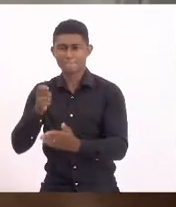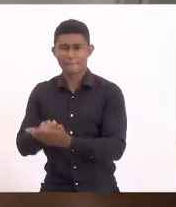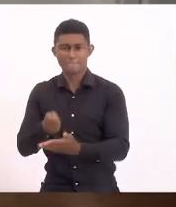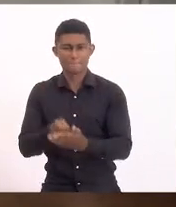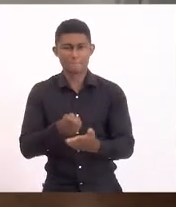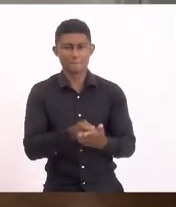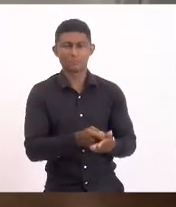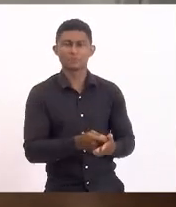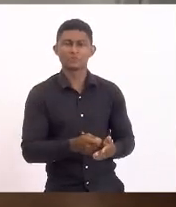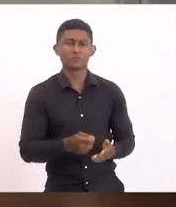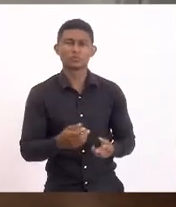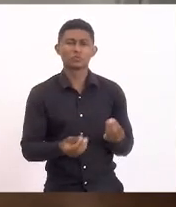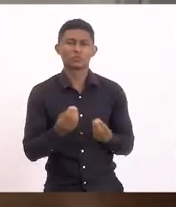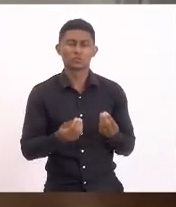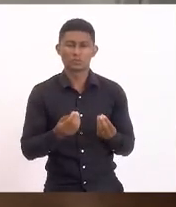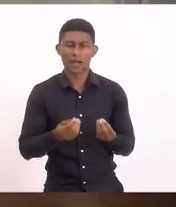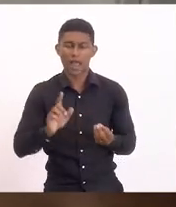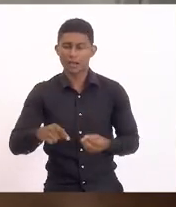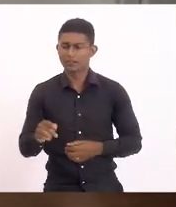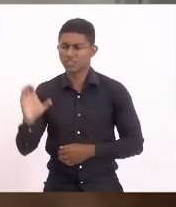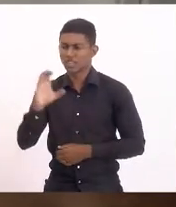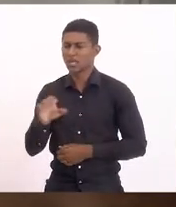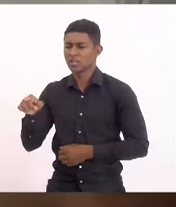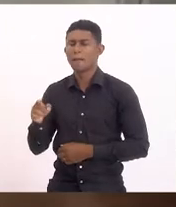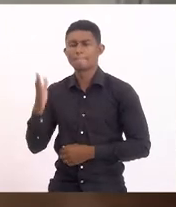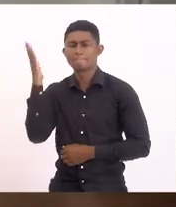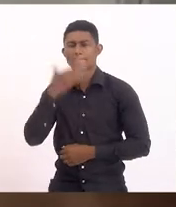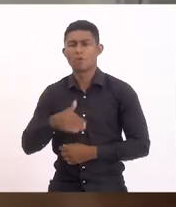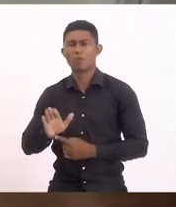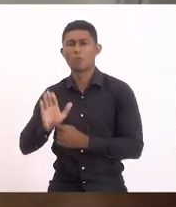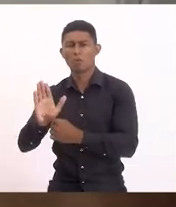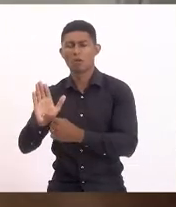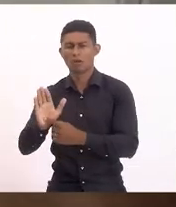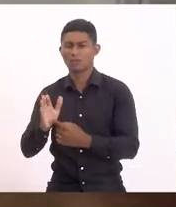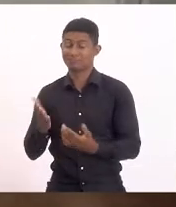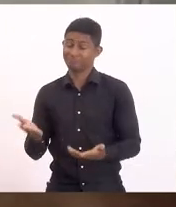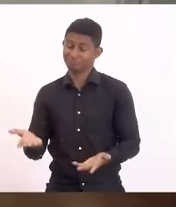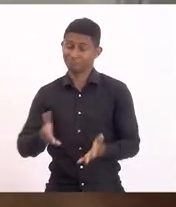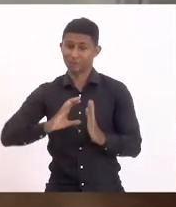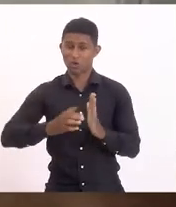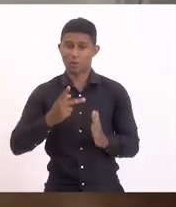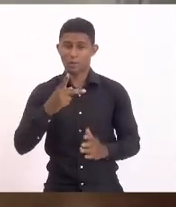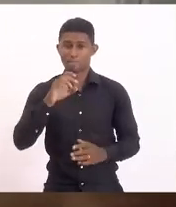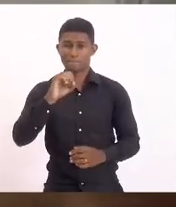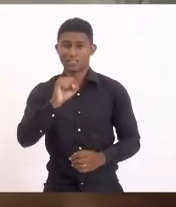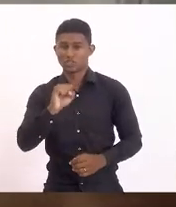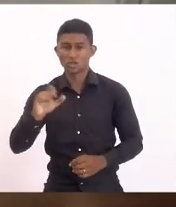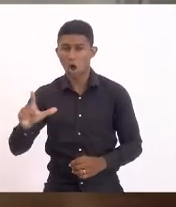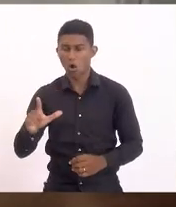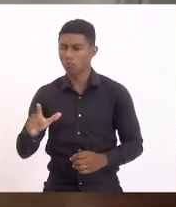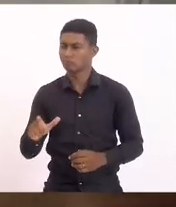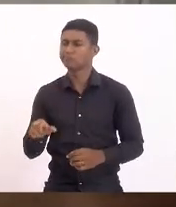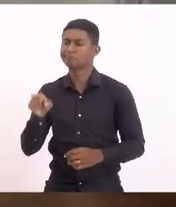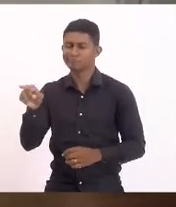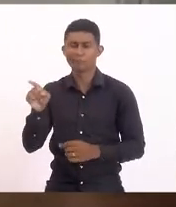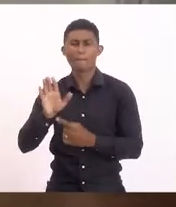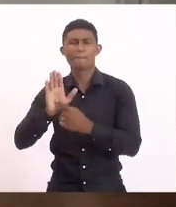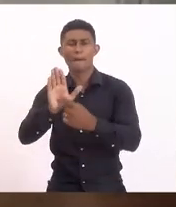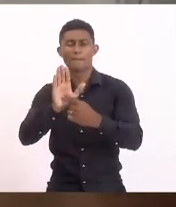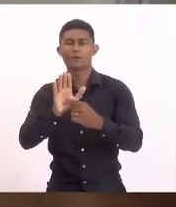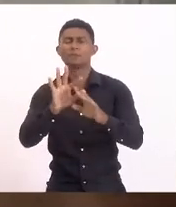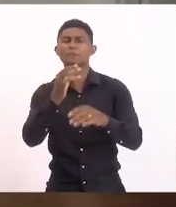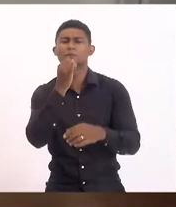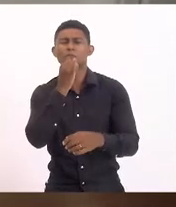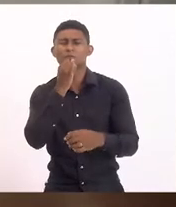utilizando a ciência apenas para chancelar o seu viés autoritário. E hoje, quando a gente olha, por exemplo, o estudo da